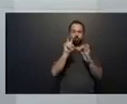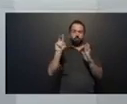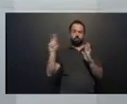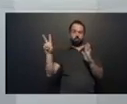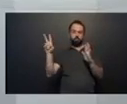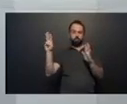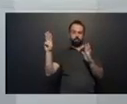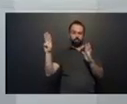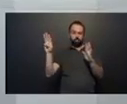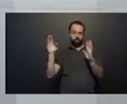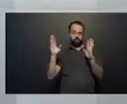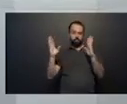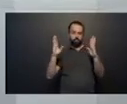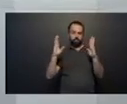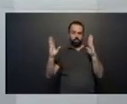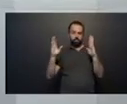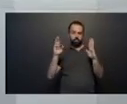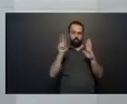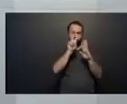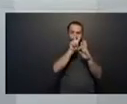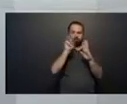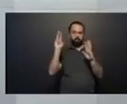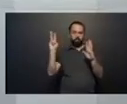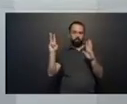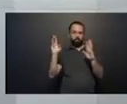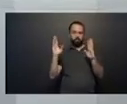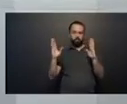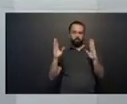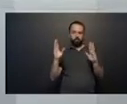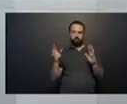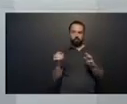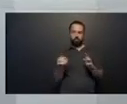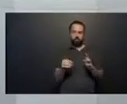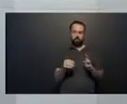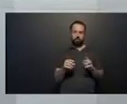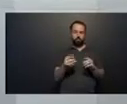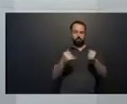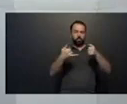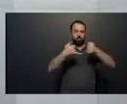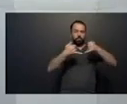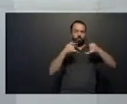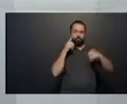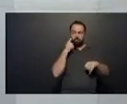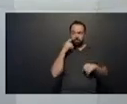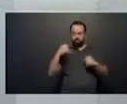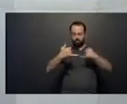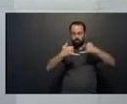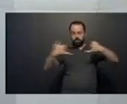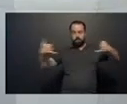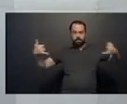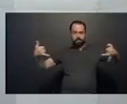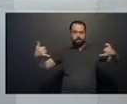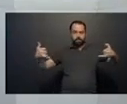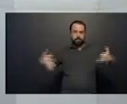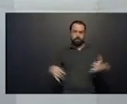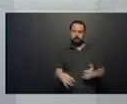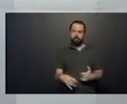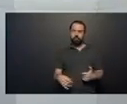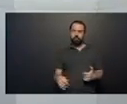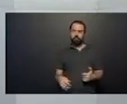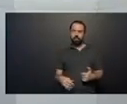do 3. Vamos analisar aqui a reta. Nessa questão do Melhor IDEB